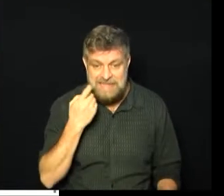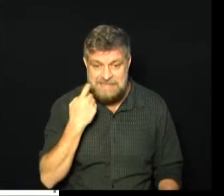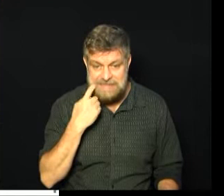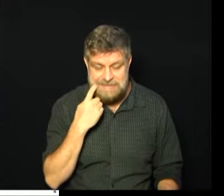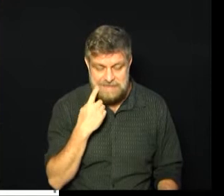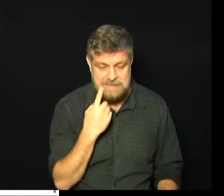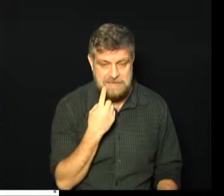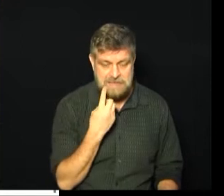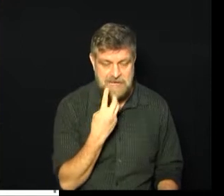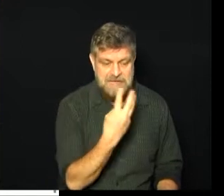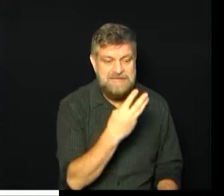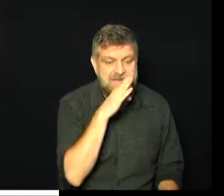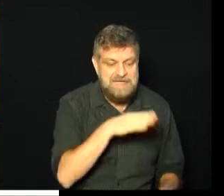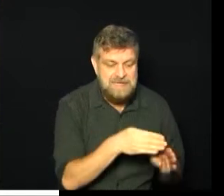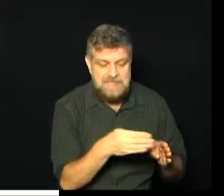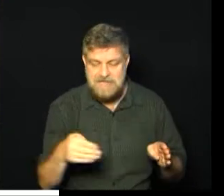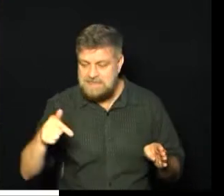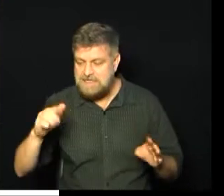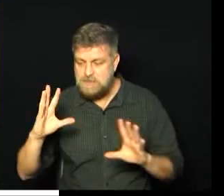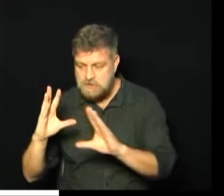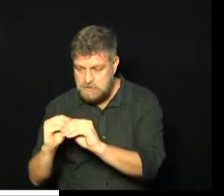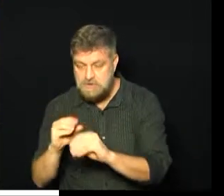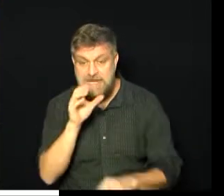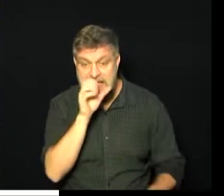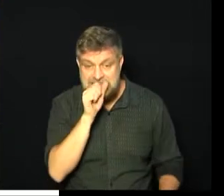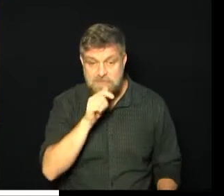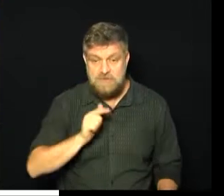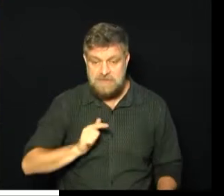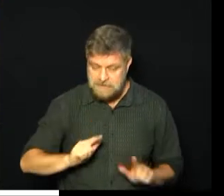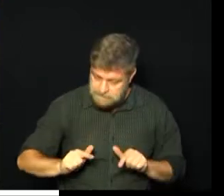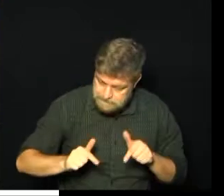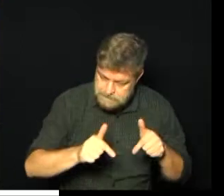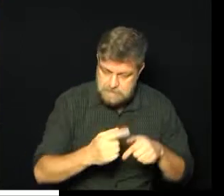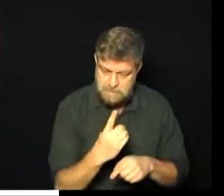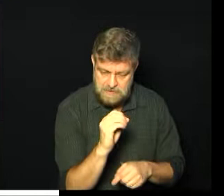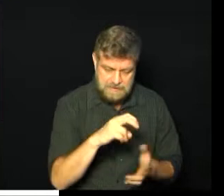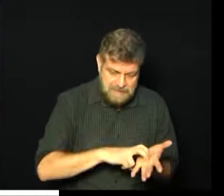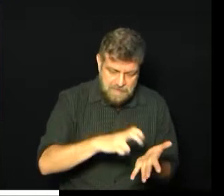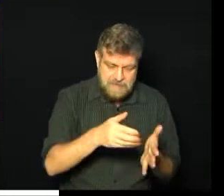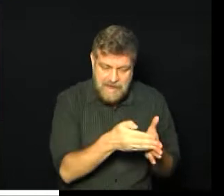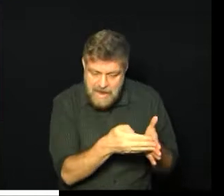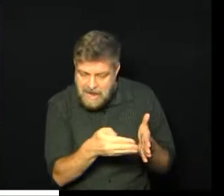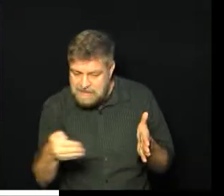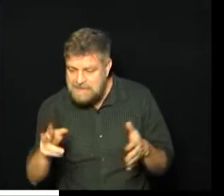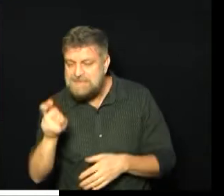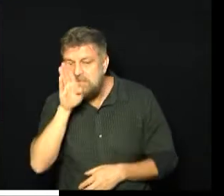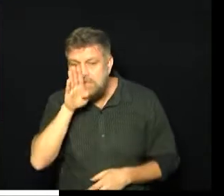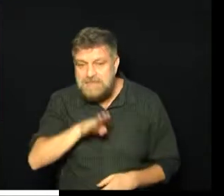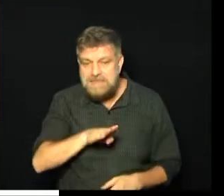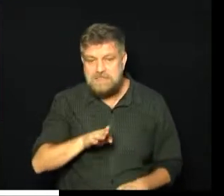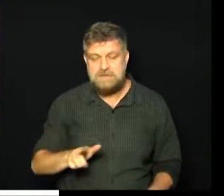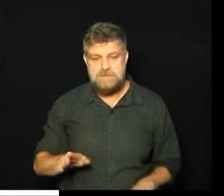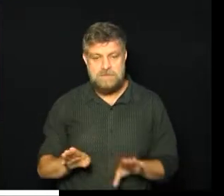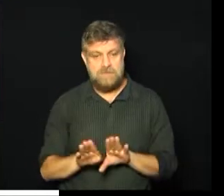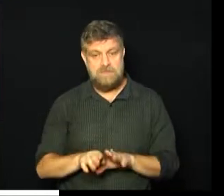das 3 às 7 horas da noite. E no sábado tem ação também, das 10 horas da manhã às 5 horas da tarde.